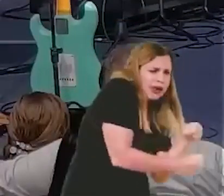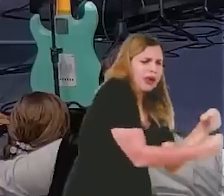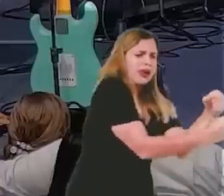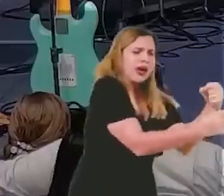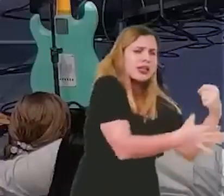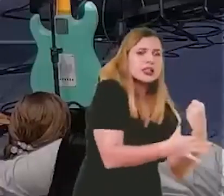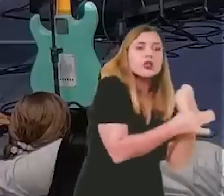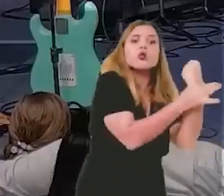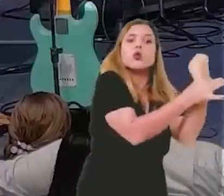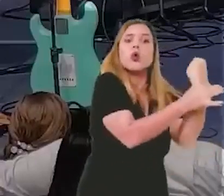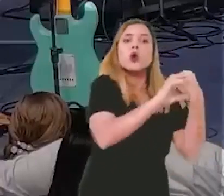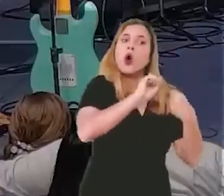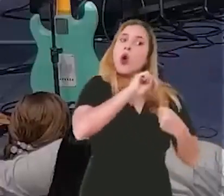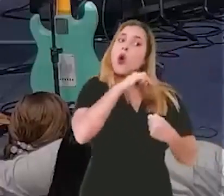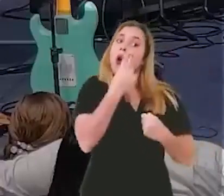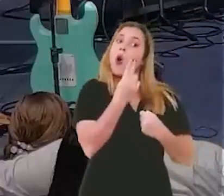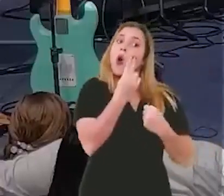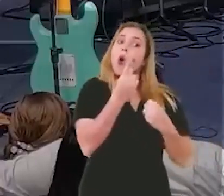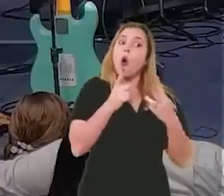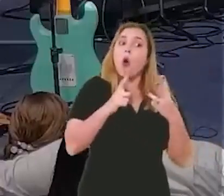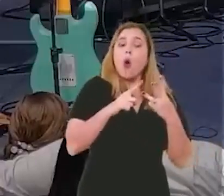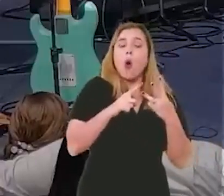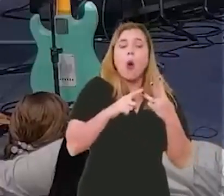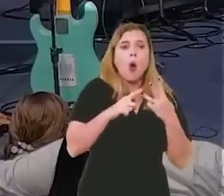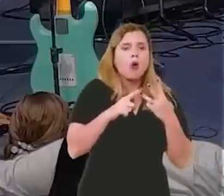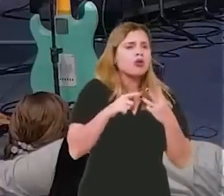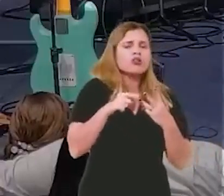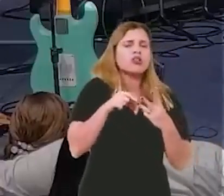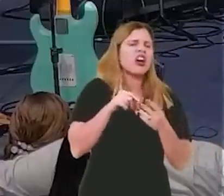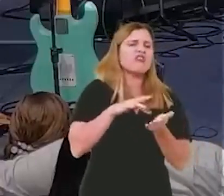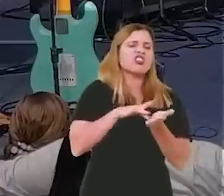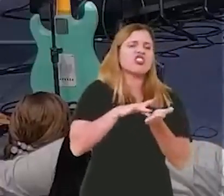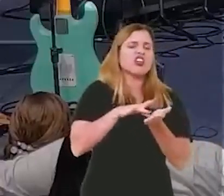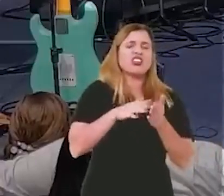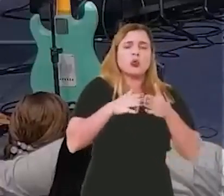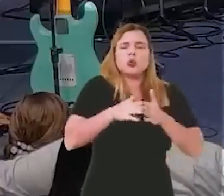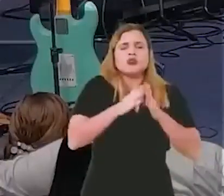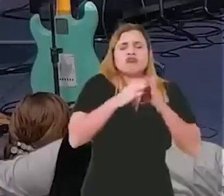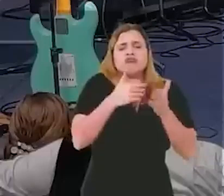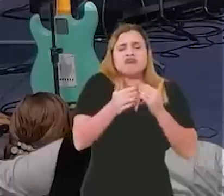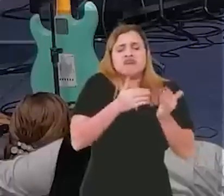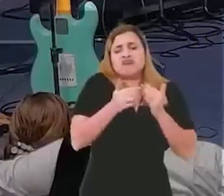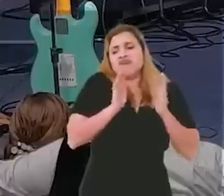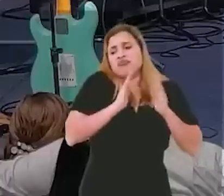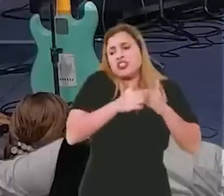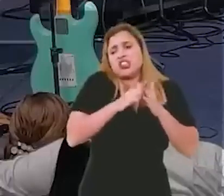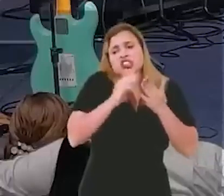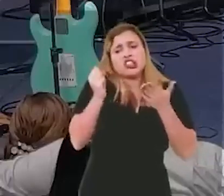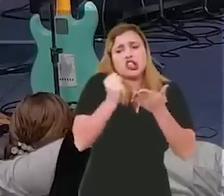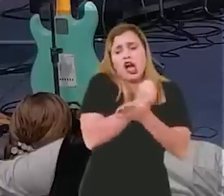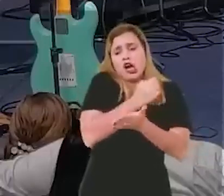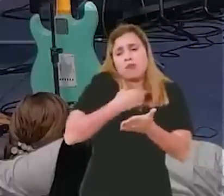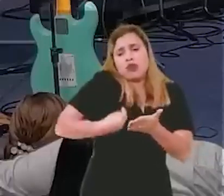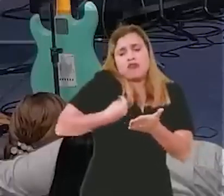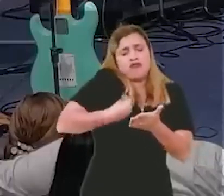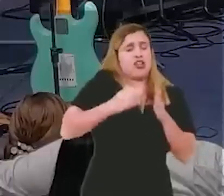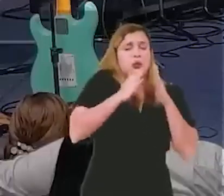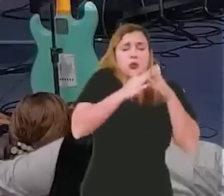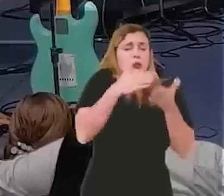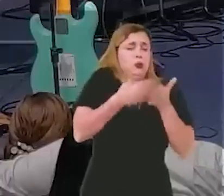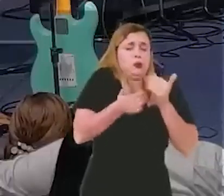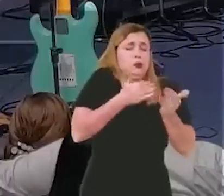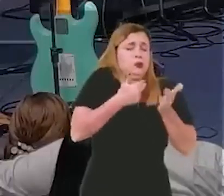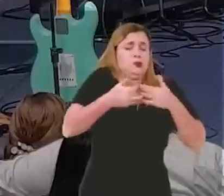Ou você toma a decisão de fingir que não tem abismo pela frente, até ser esmagado pelas águas. Só uma coisa você não pode deixar de